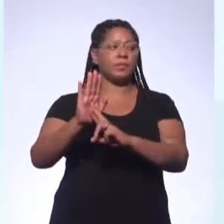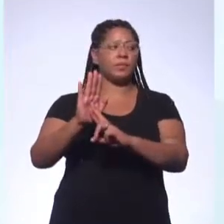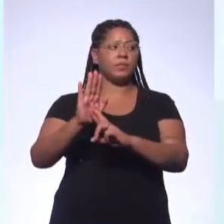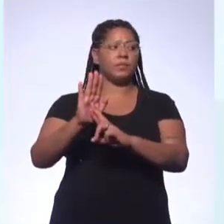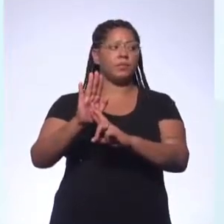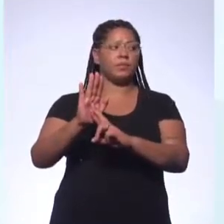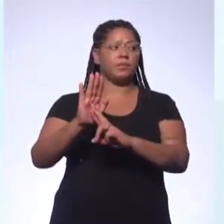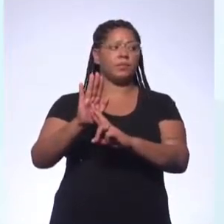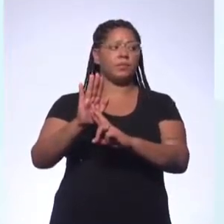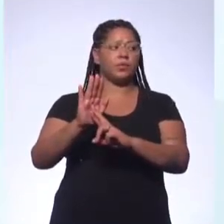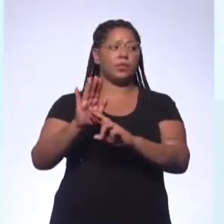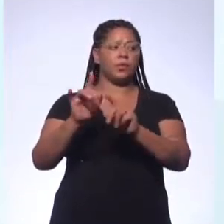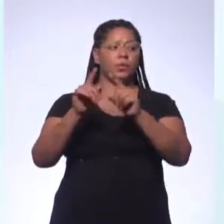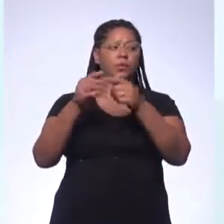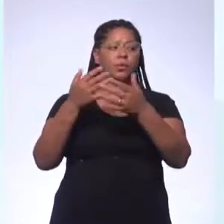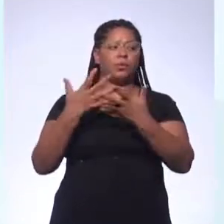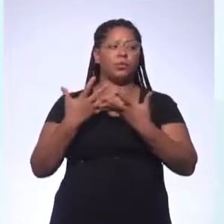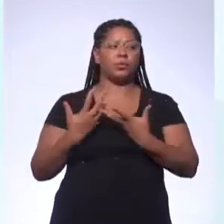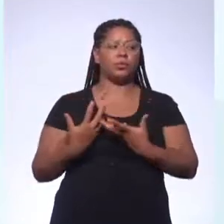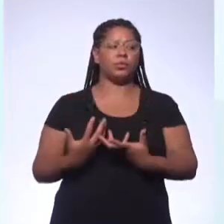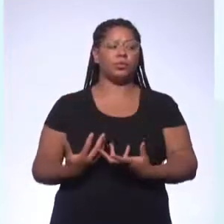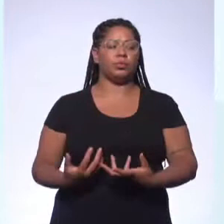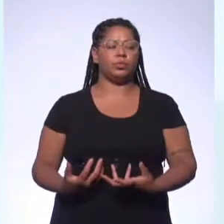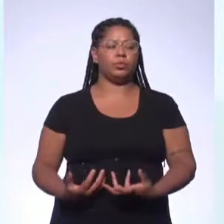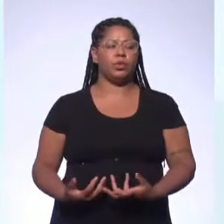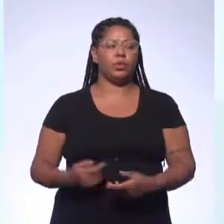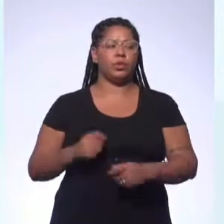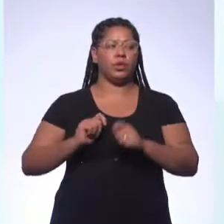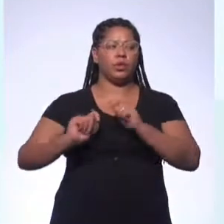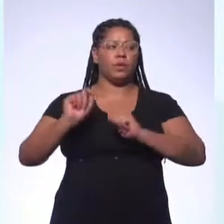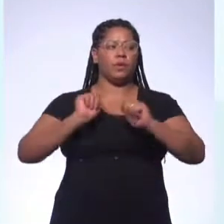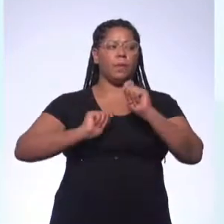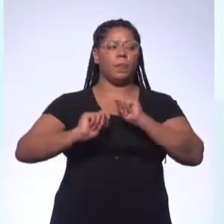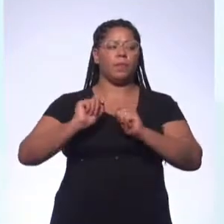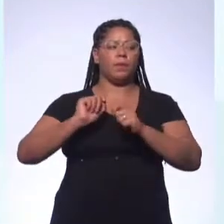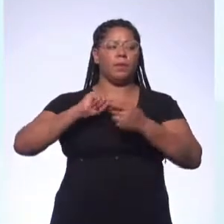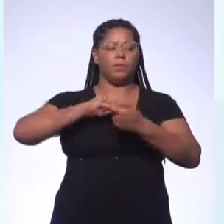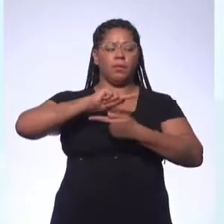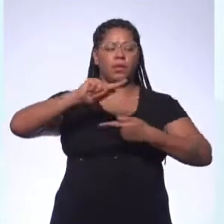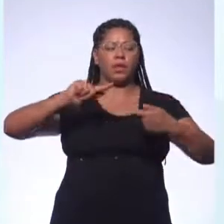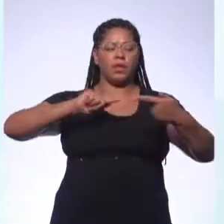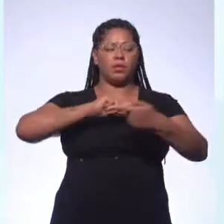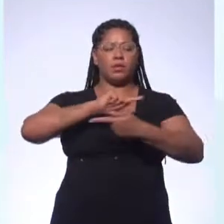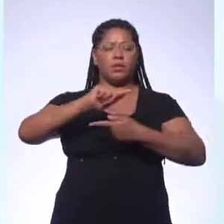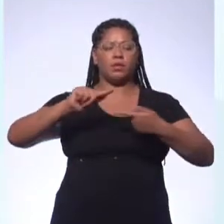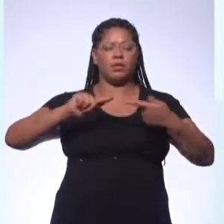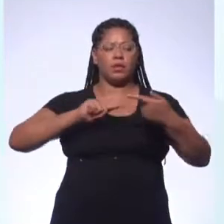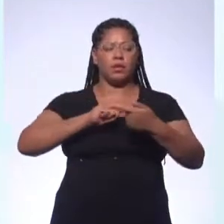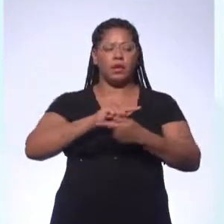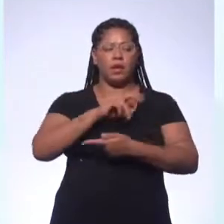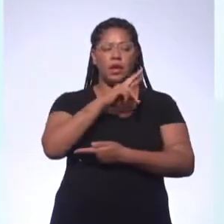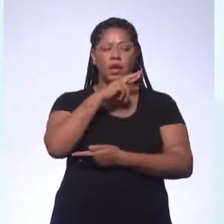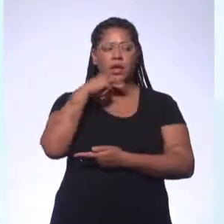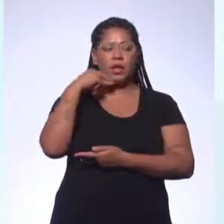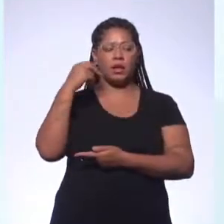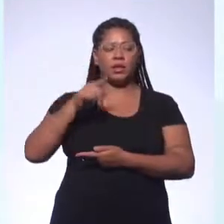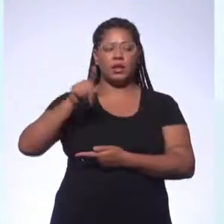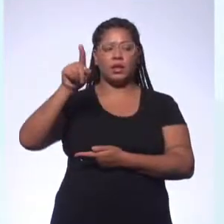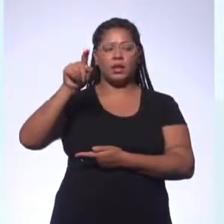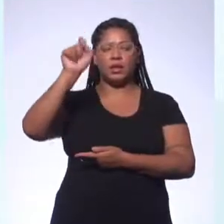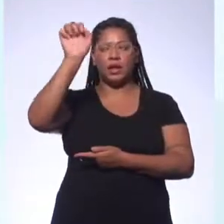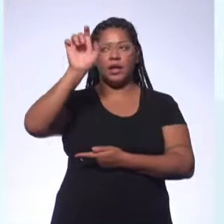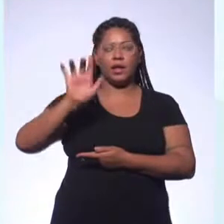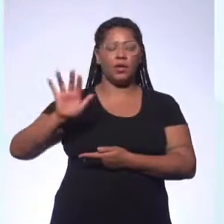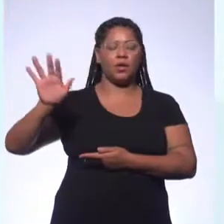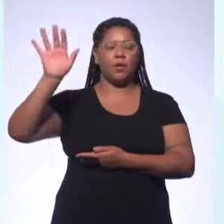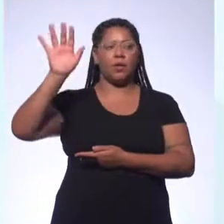o desgaste da força do poder geopolítico da União Soviética na Europa. Divisão do